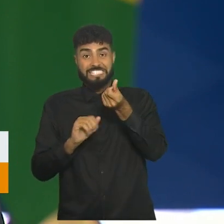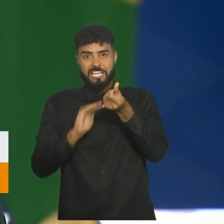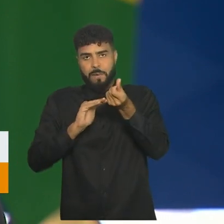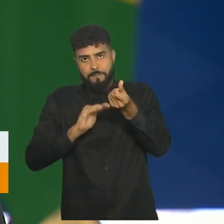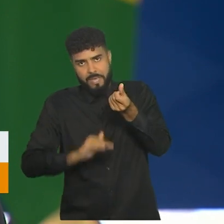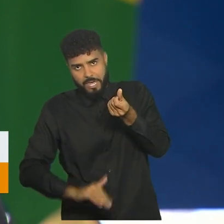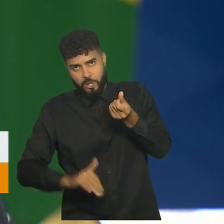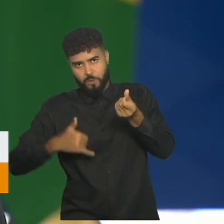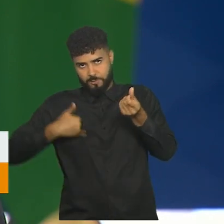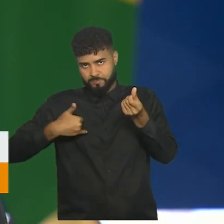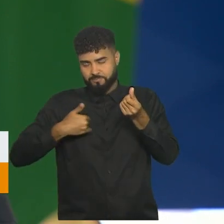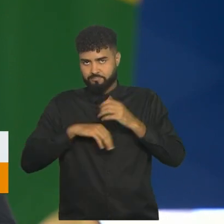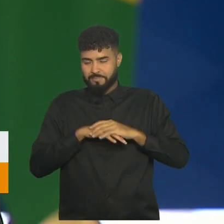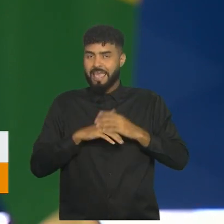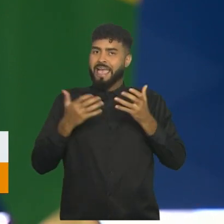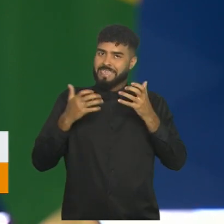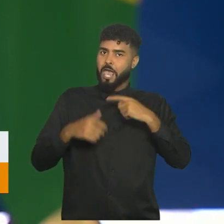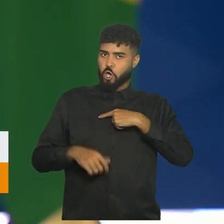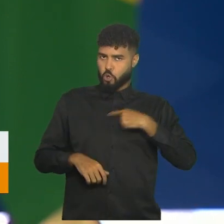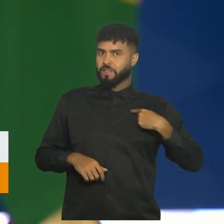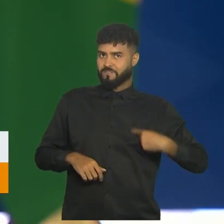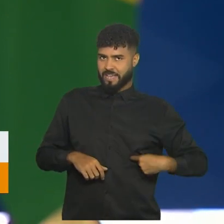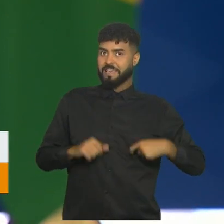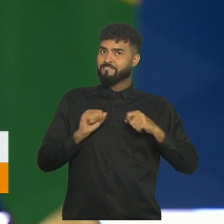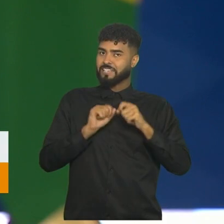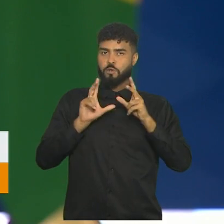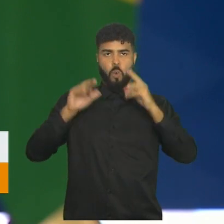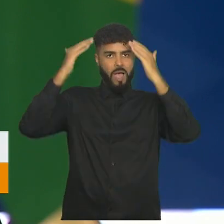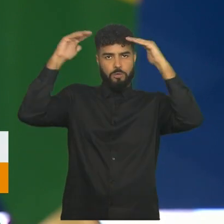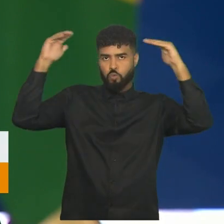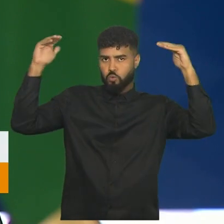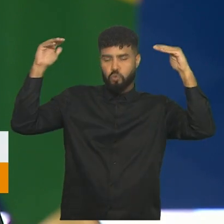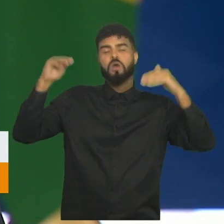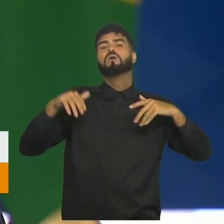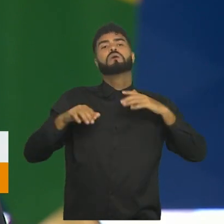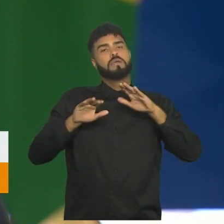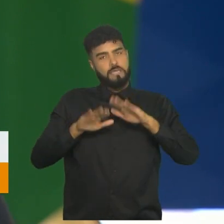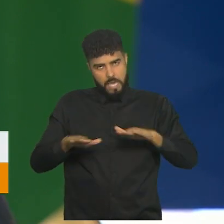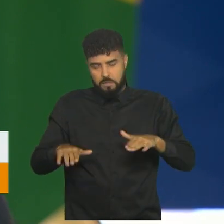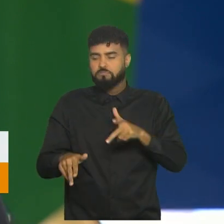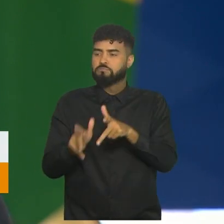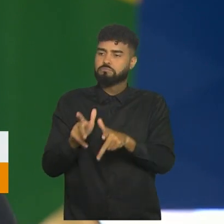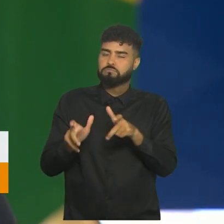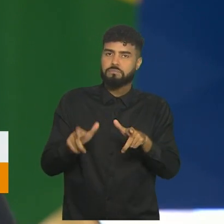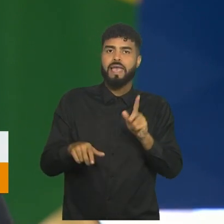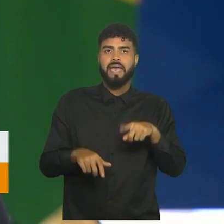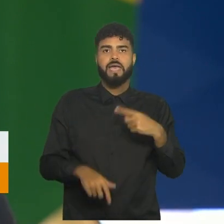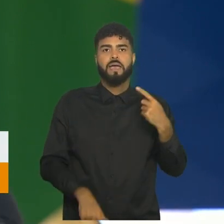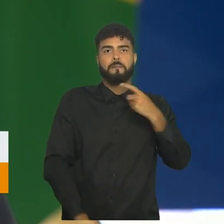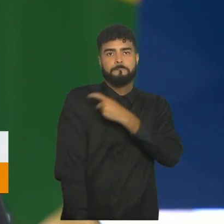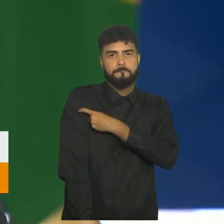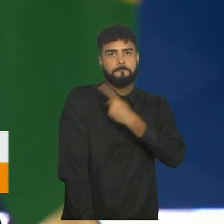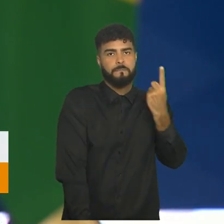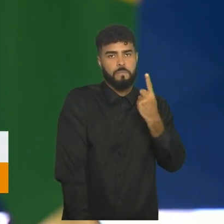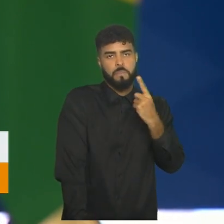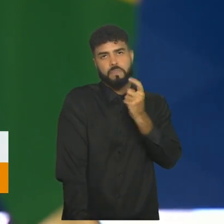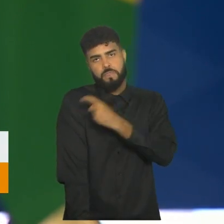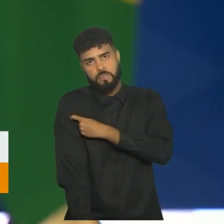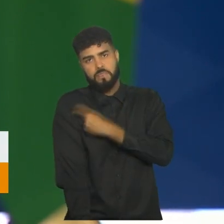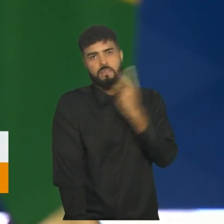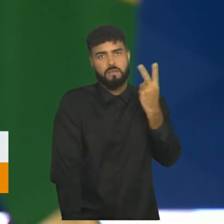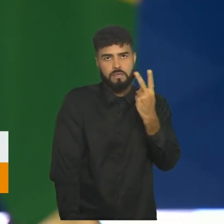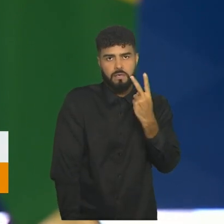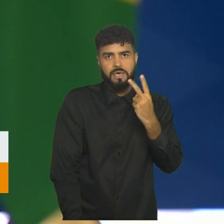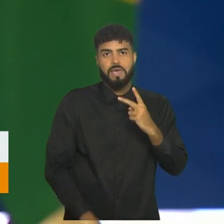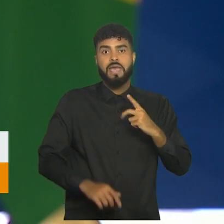usada para o uso pediátrico com a mesma dose que é usada para os adultos, que sejam aplicadas pelo menos 2 doses, com intervalo de